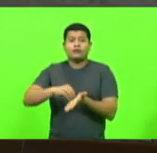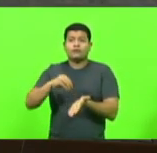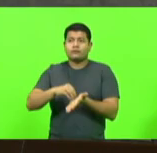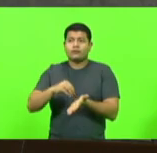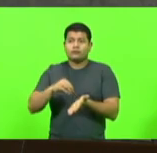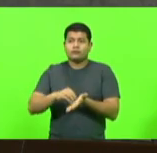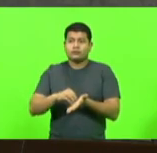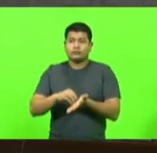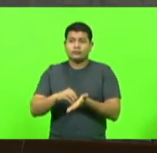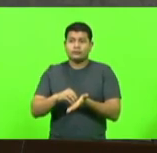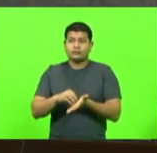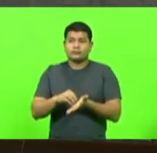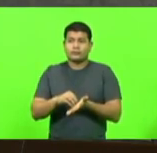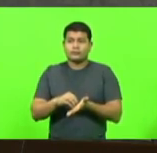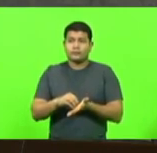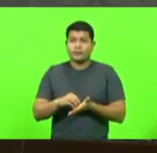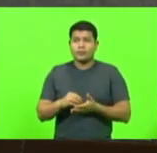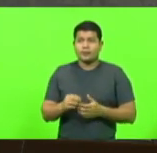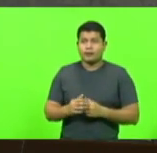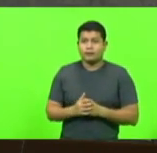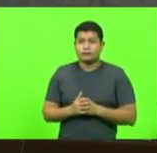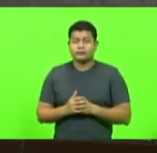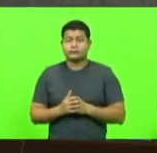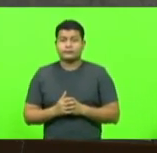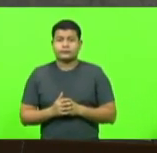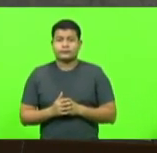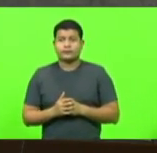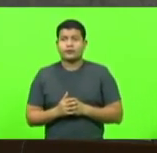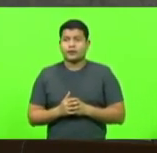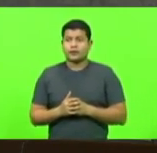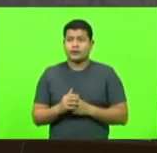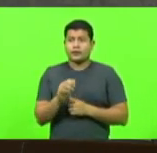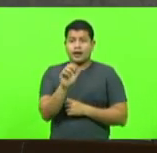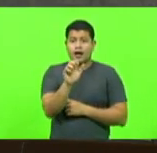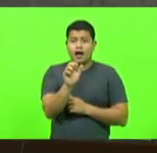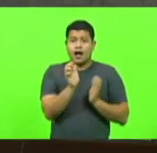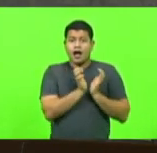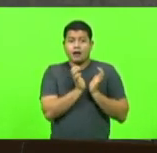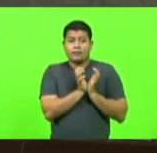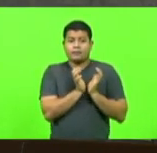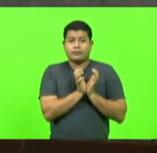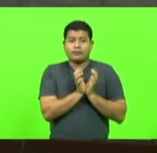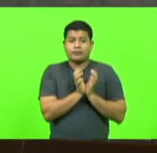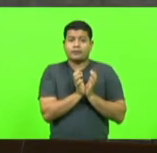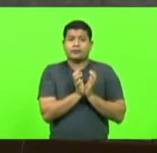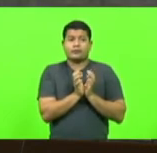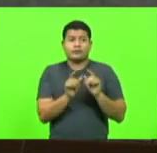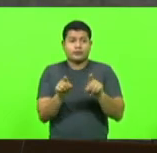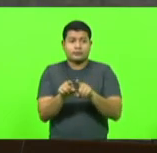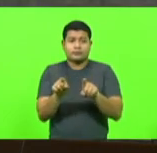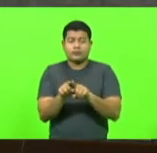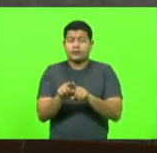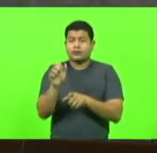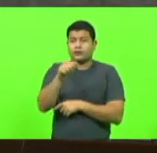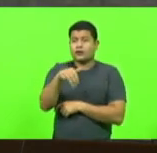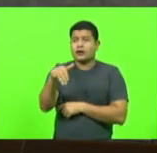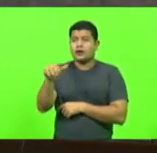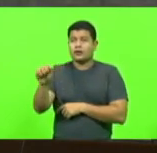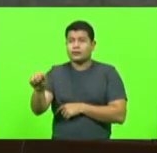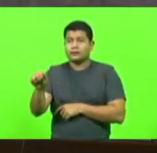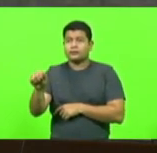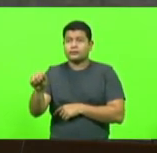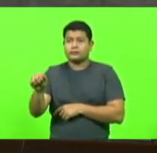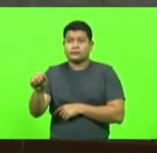fonoaudiólogo e terapeuta ocupacional nas APAIs e nas AMAs, nessas instituições, mas